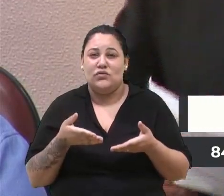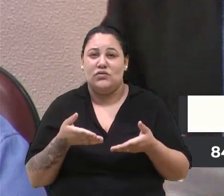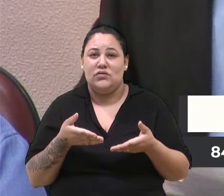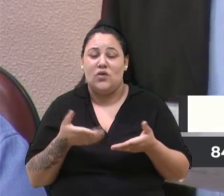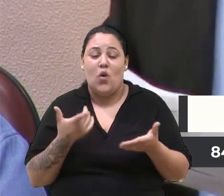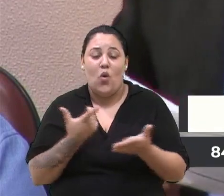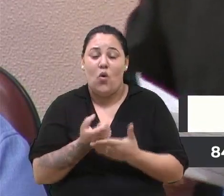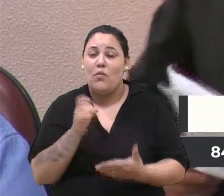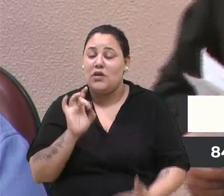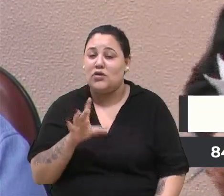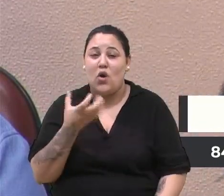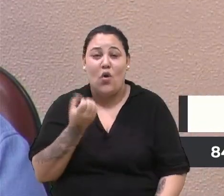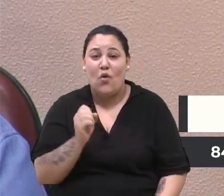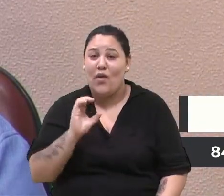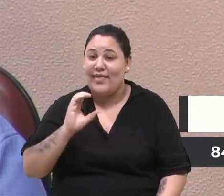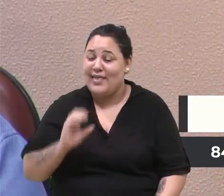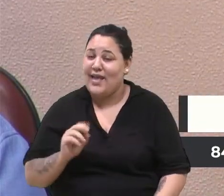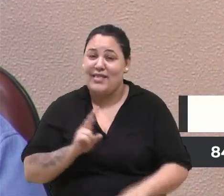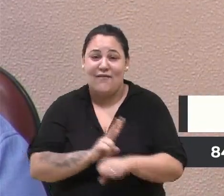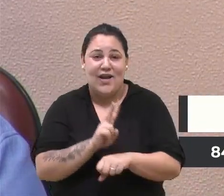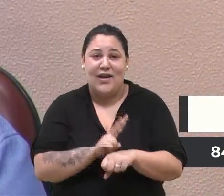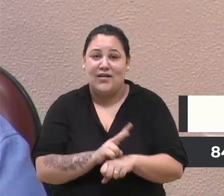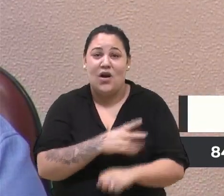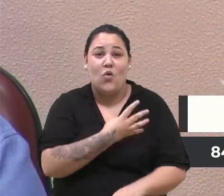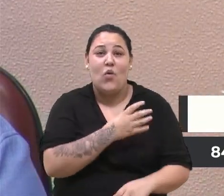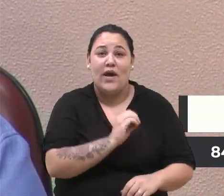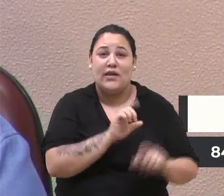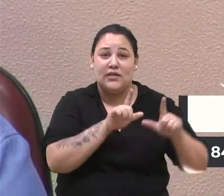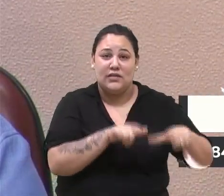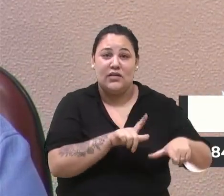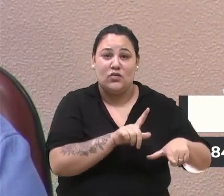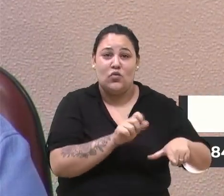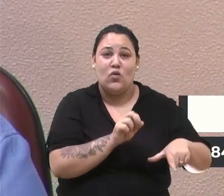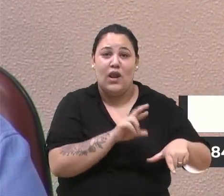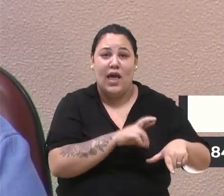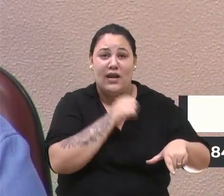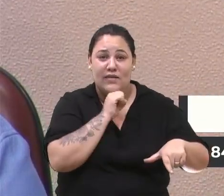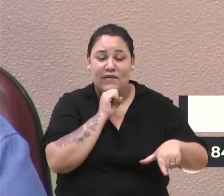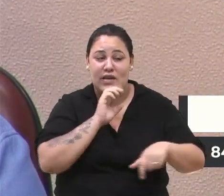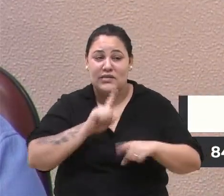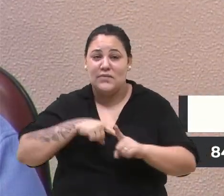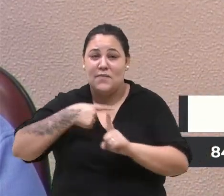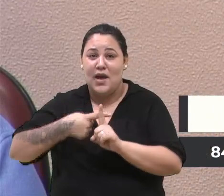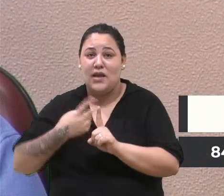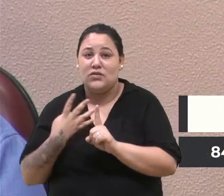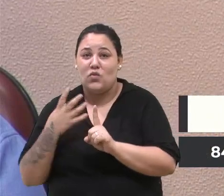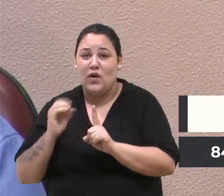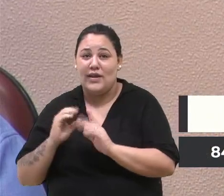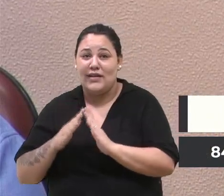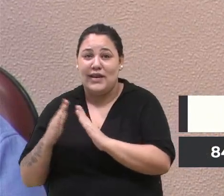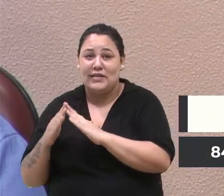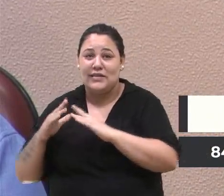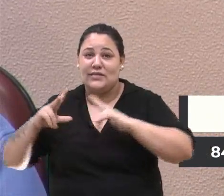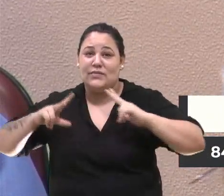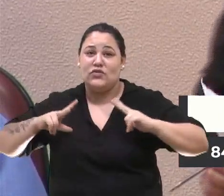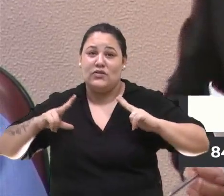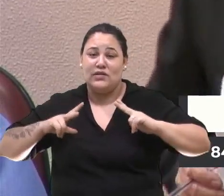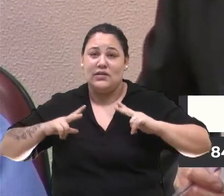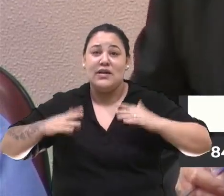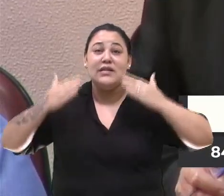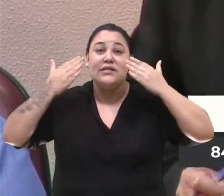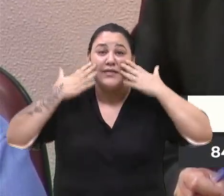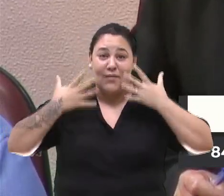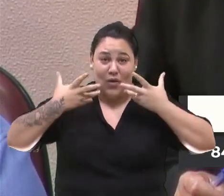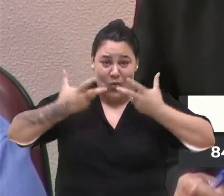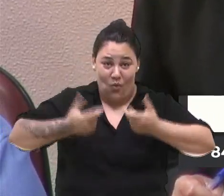80 vagas. 40 no lar da velhice e mais 40 nas casas particulares. Sabe quanto custa cada